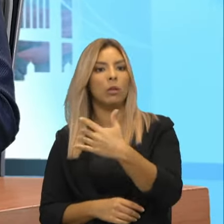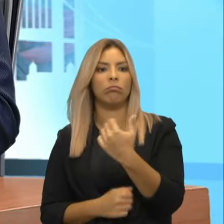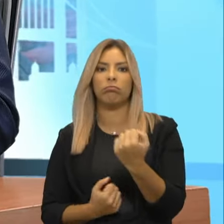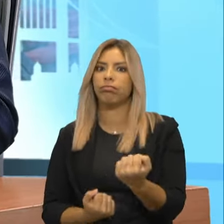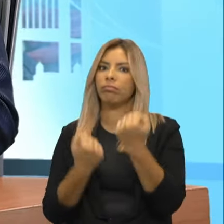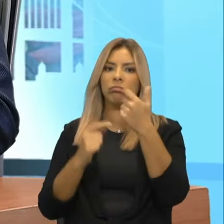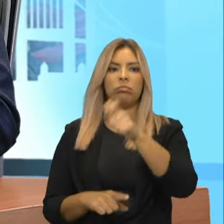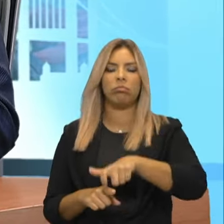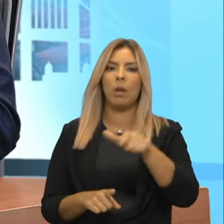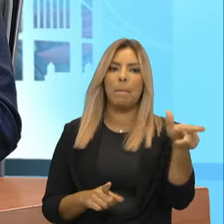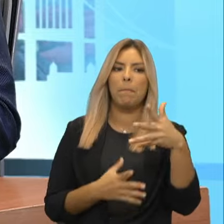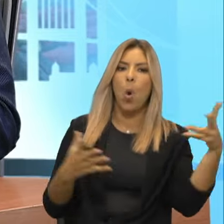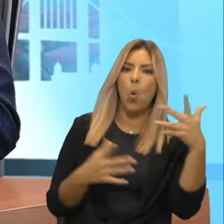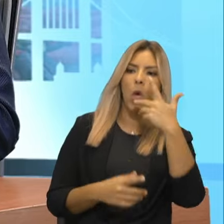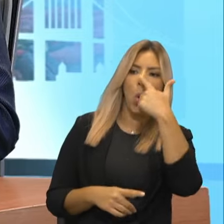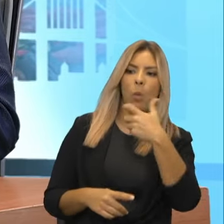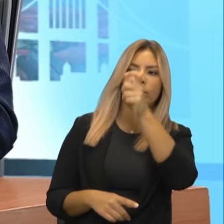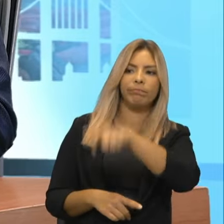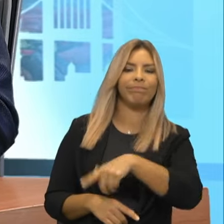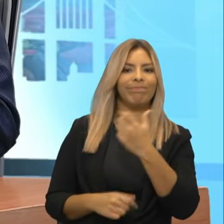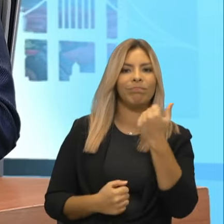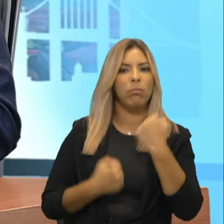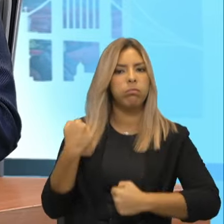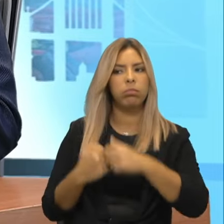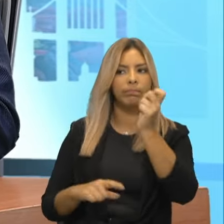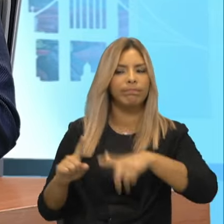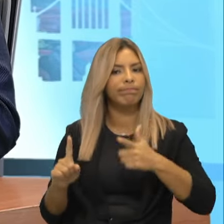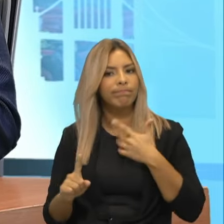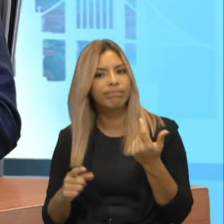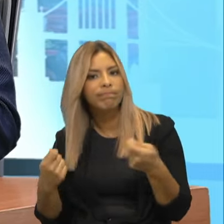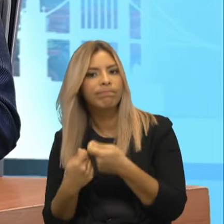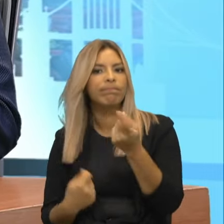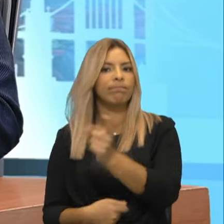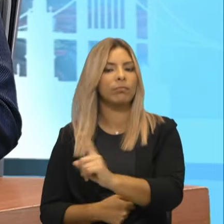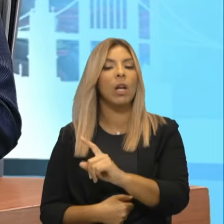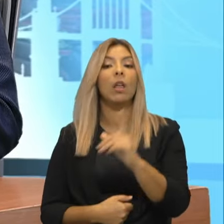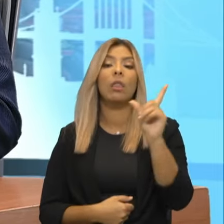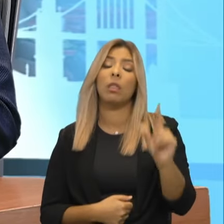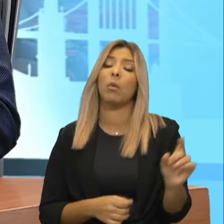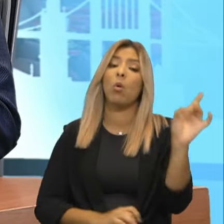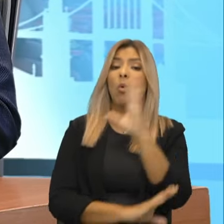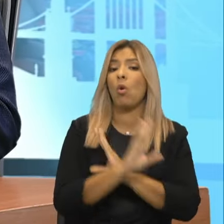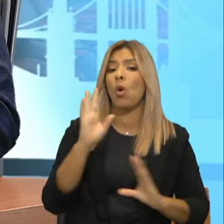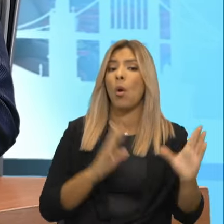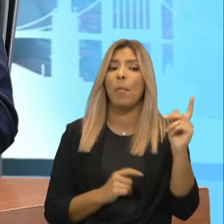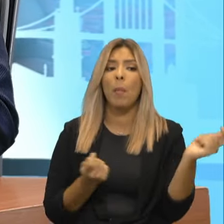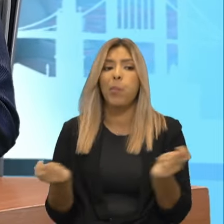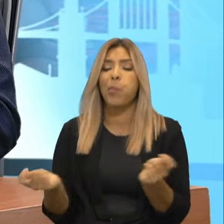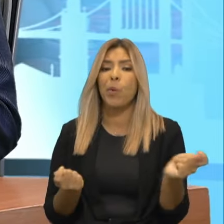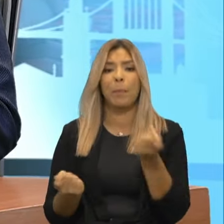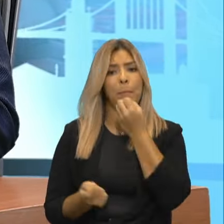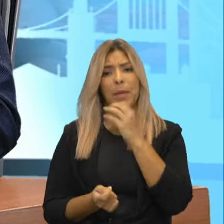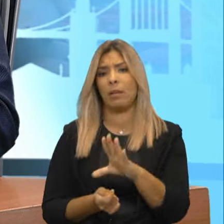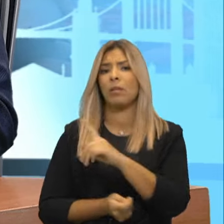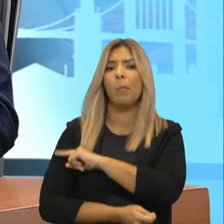uma democracia onde o primeiro-ministro é altamente contestado. E também a Europa perdeu a capacidade mediadora. No caso do